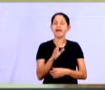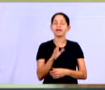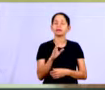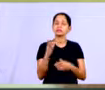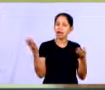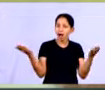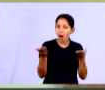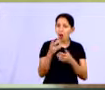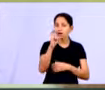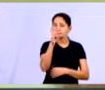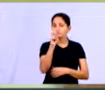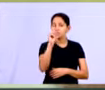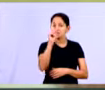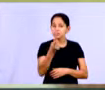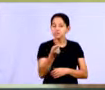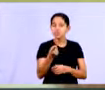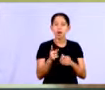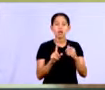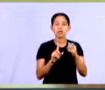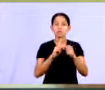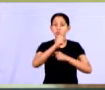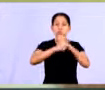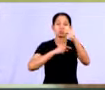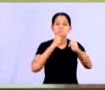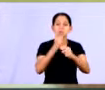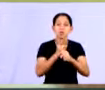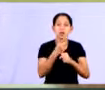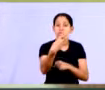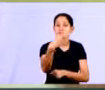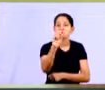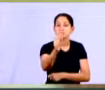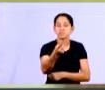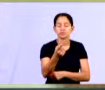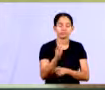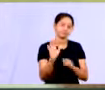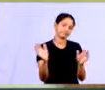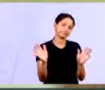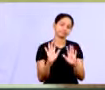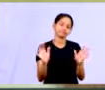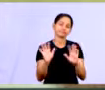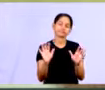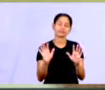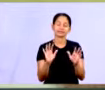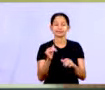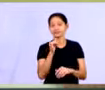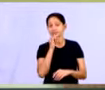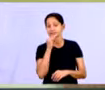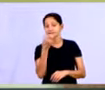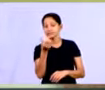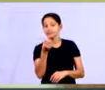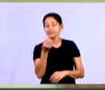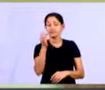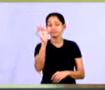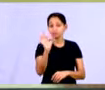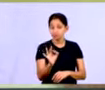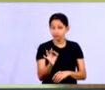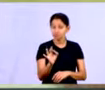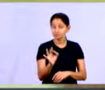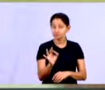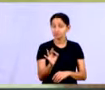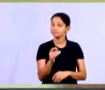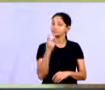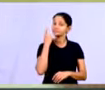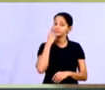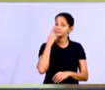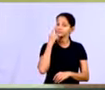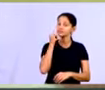negócio 50 mil, logo no primeiro ano já me rendeu 30 mil. Então ele está me rendendo aí 60% no primeiro ano. Mas essa lógica do